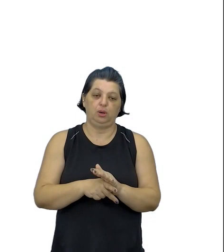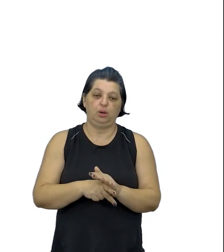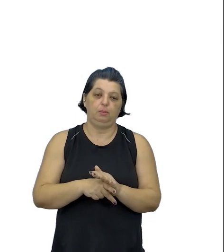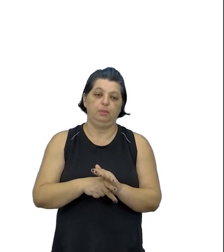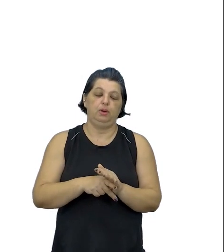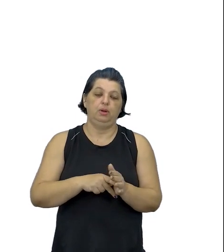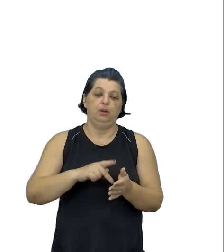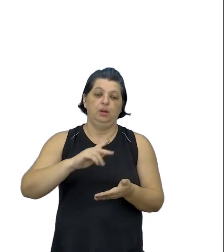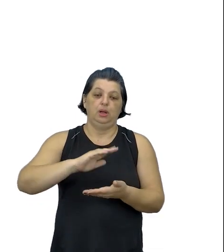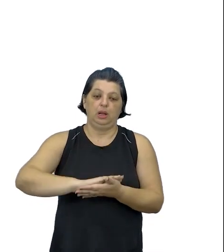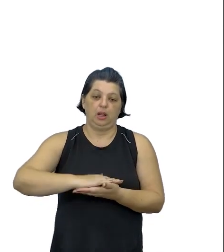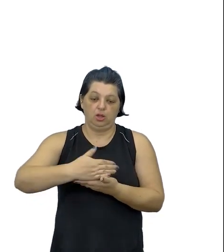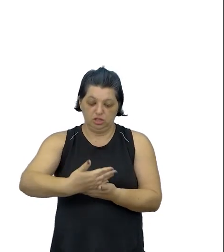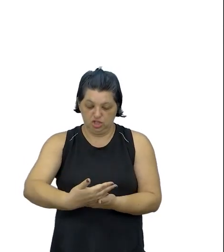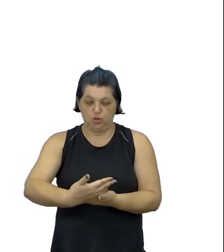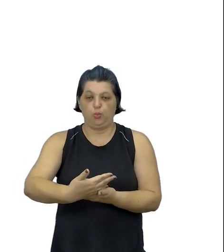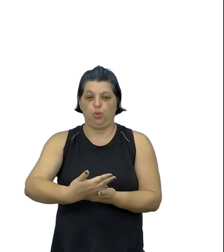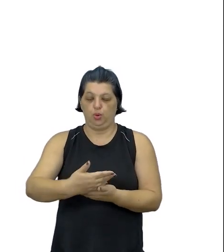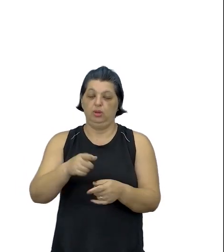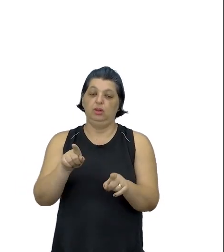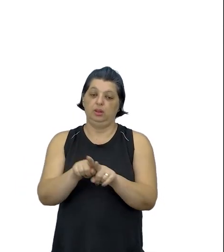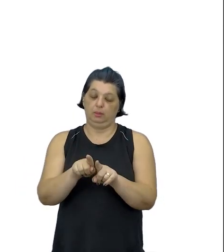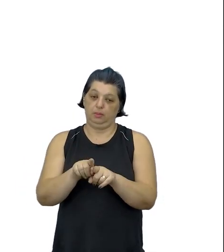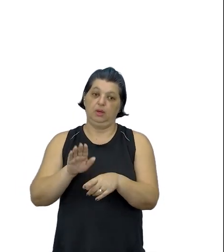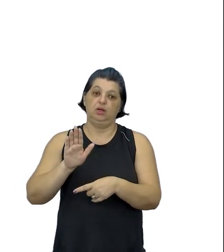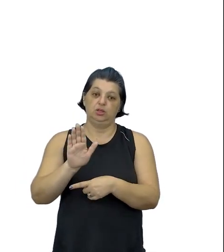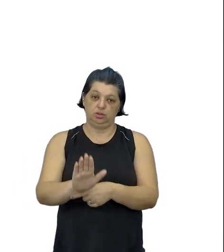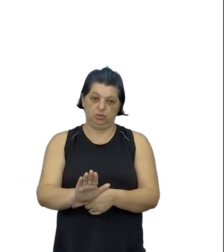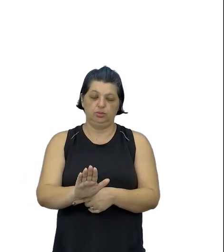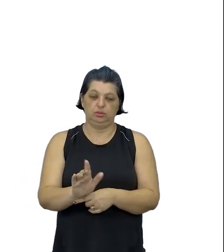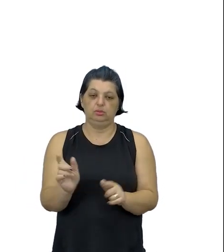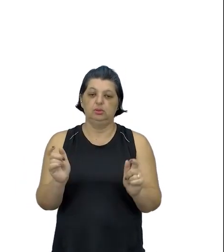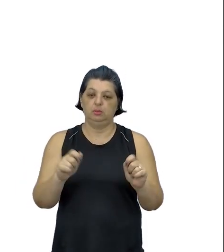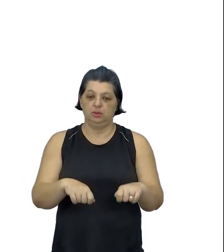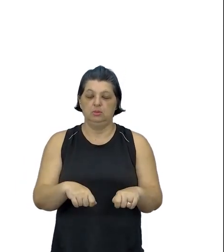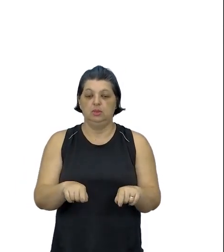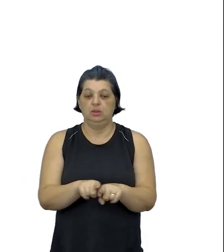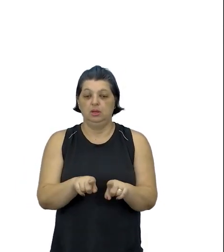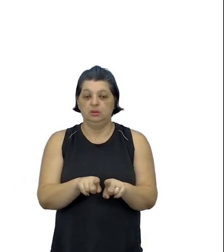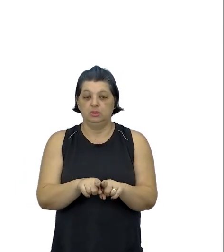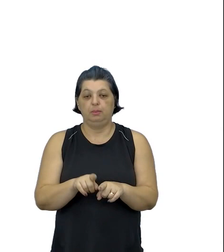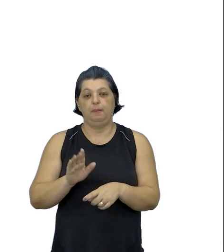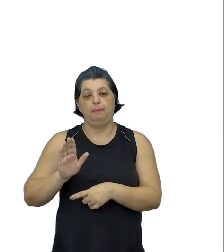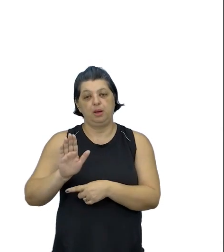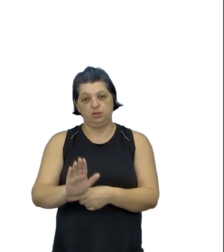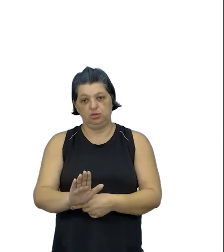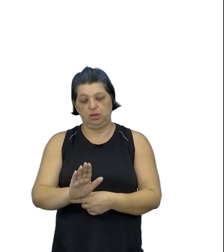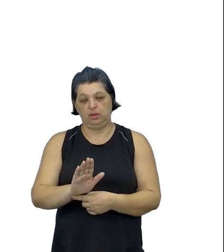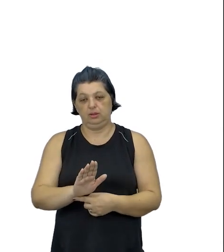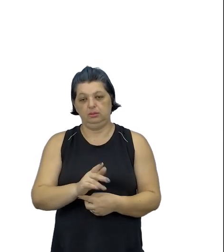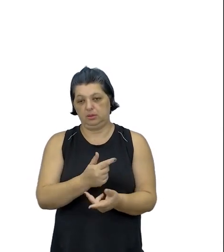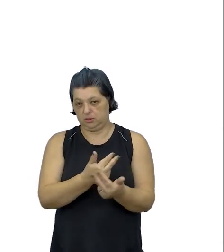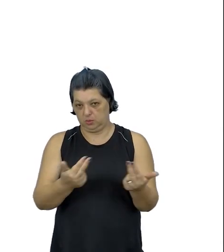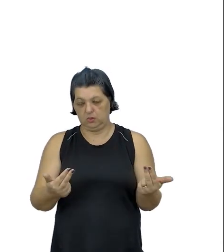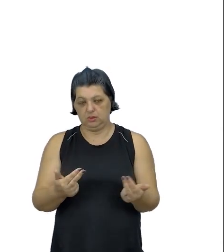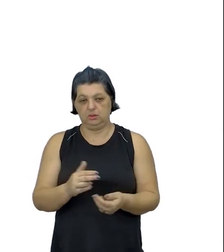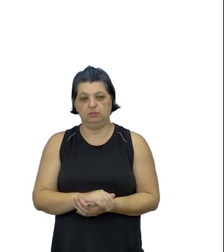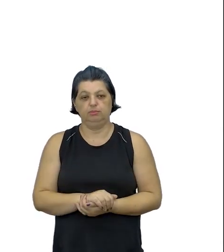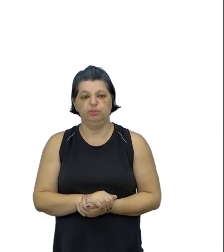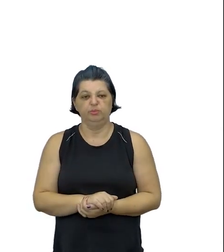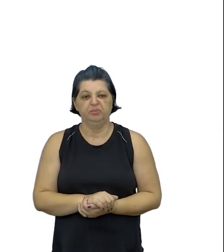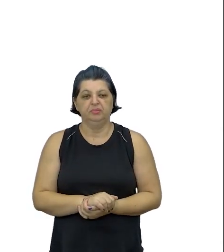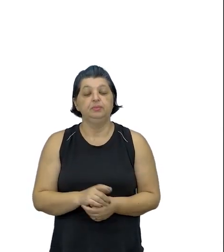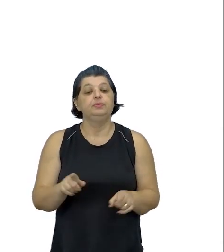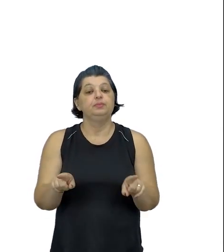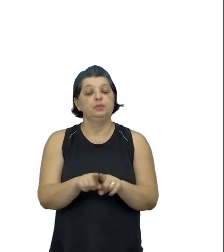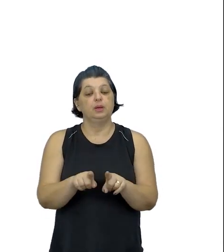facilita muito no dia a dia. Então, ver essa possibilidade também para auxiliar. Verificar a